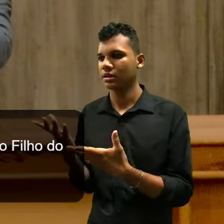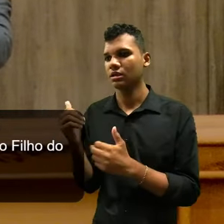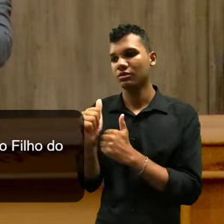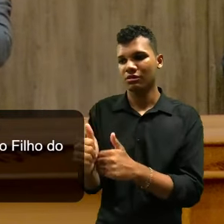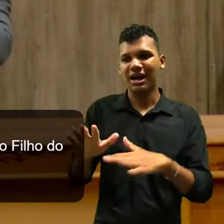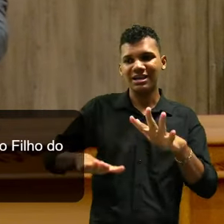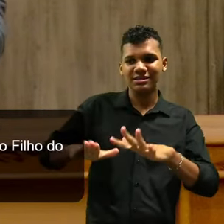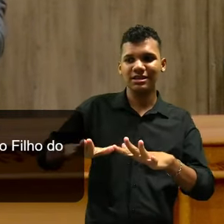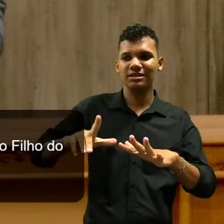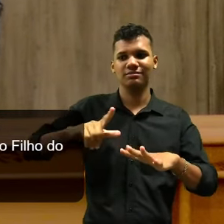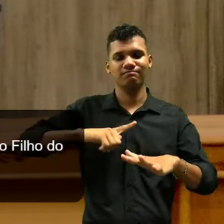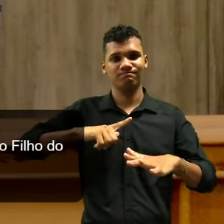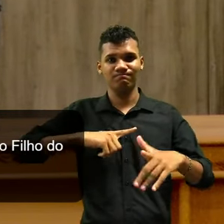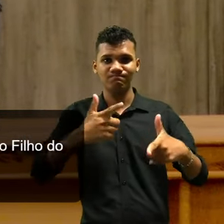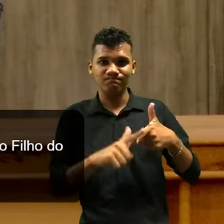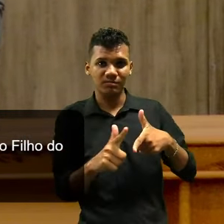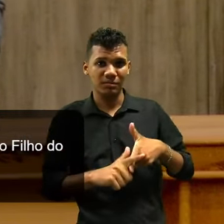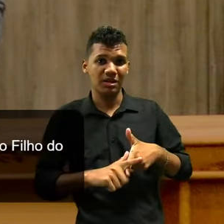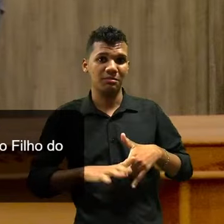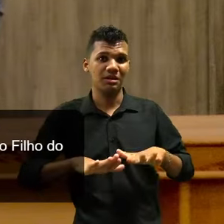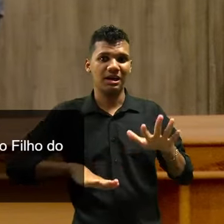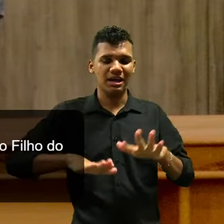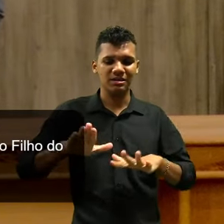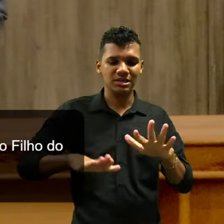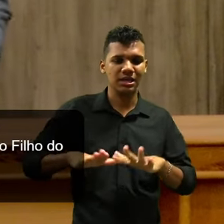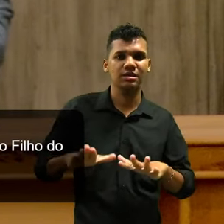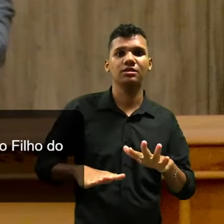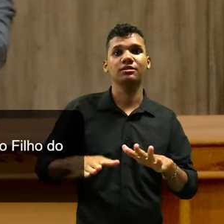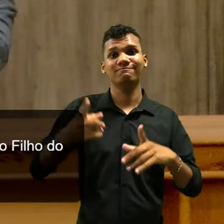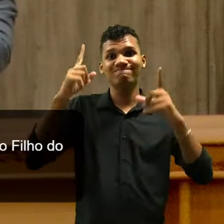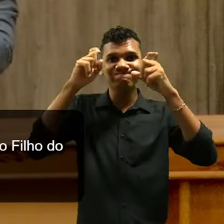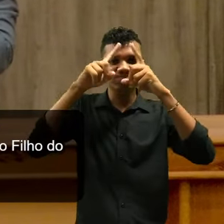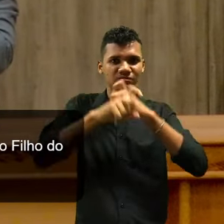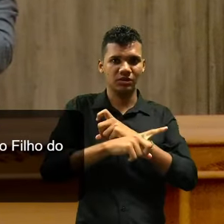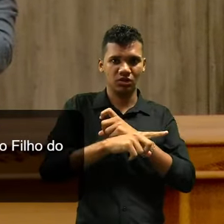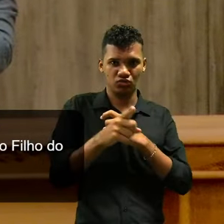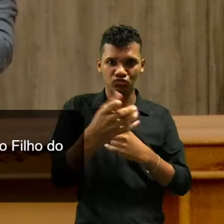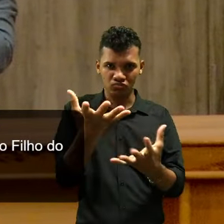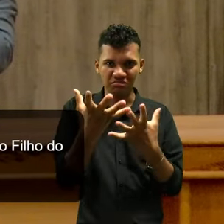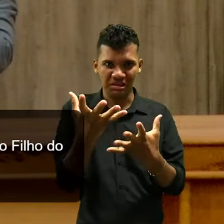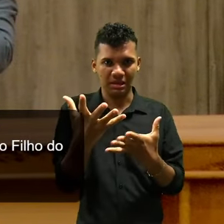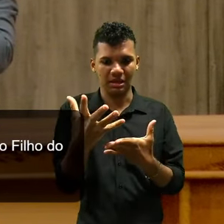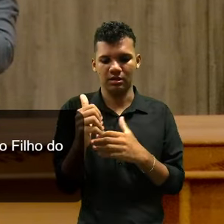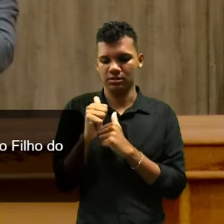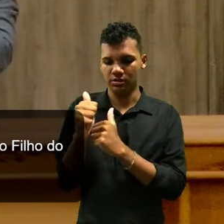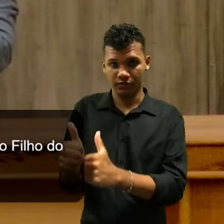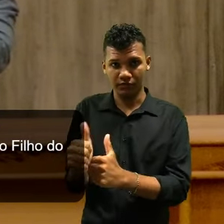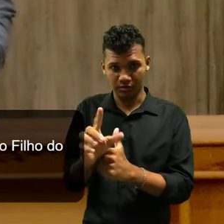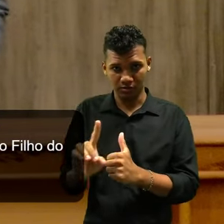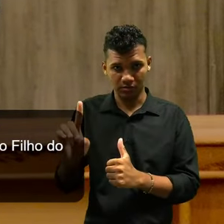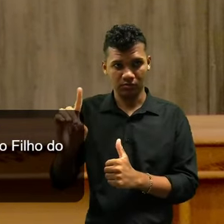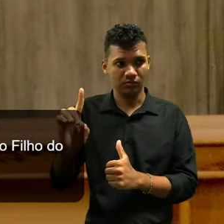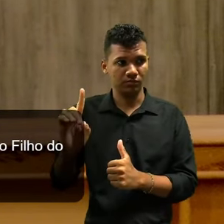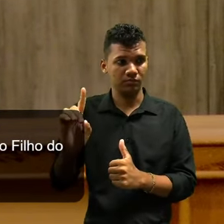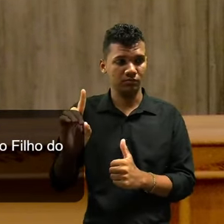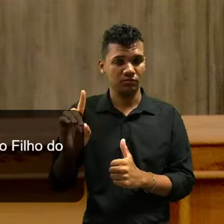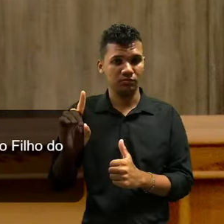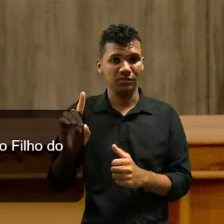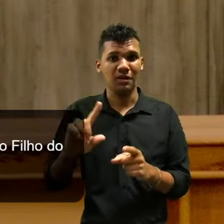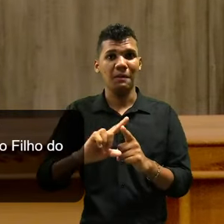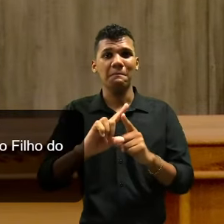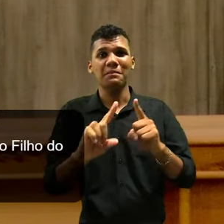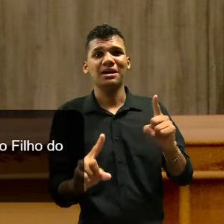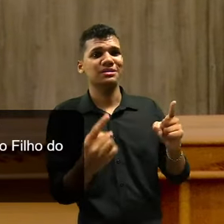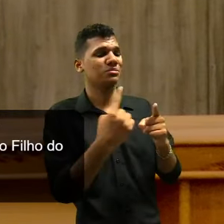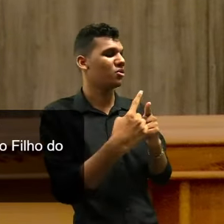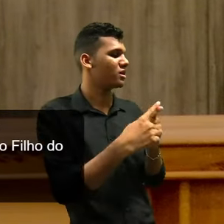dormir que não tem morada certa tu quer seguir um homem desse E por que que Jesus não